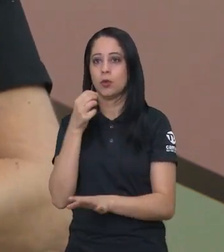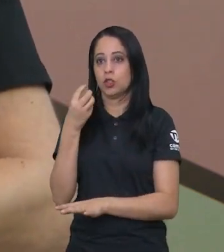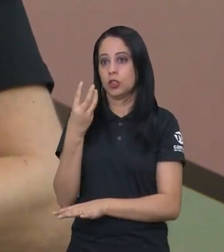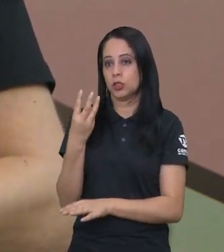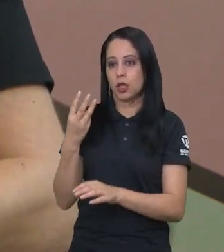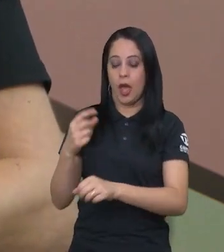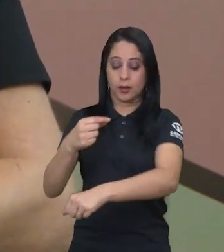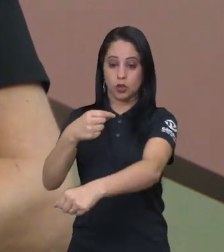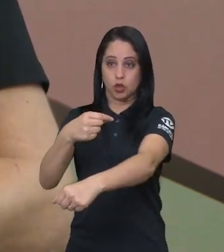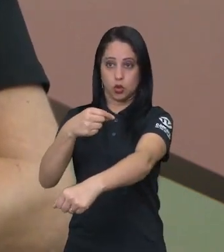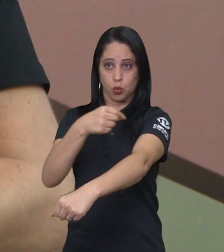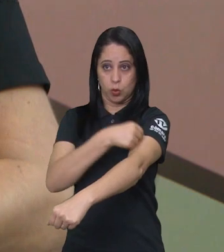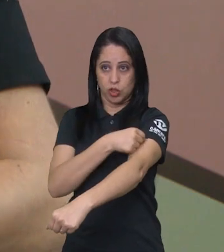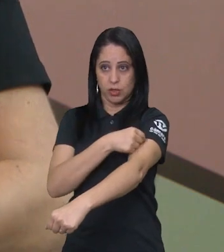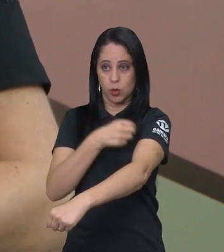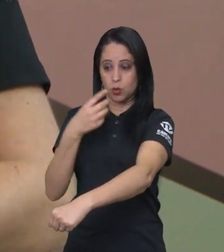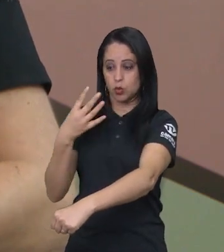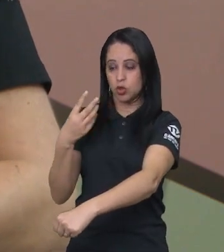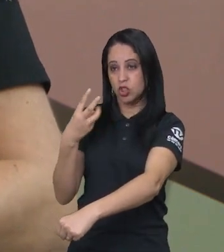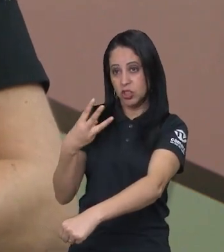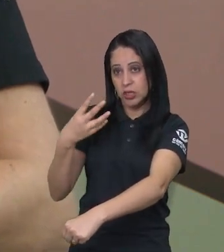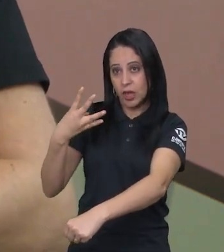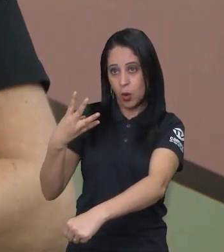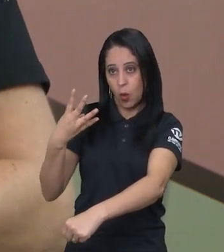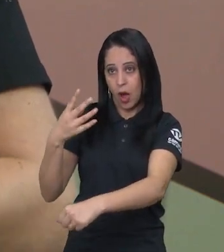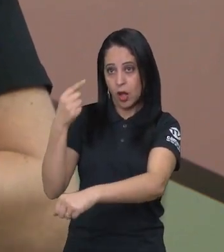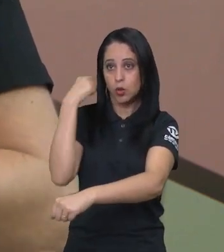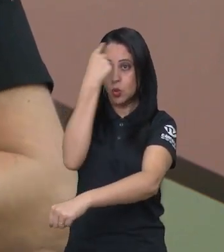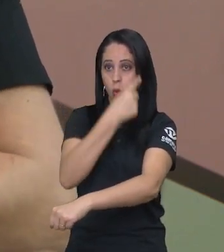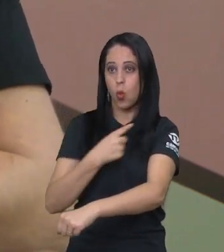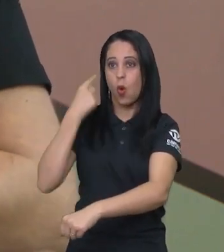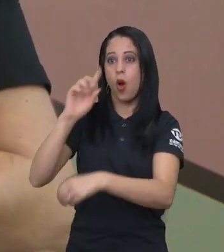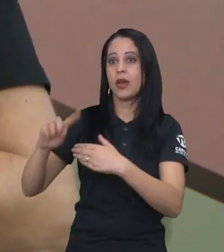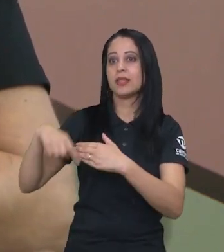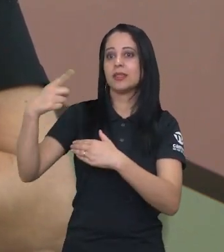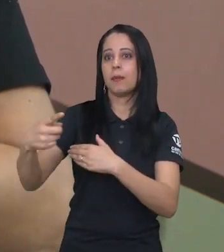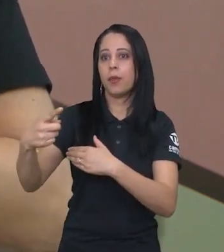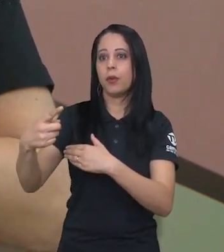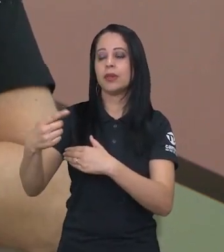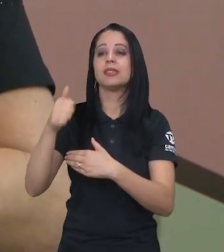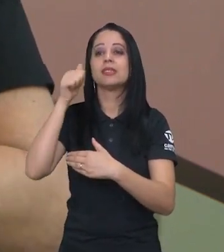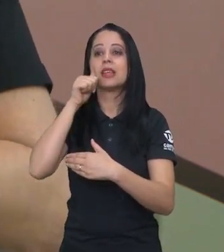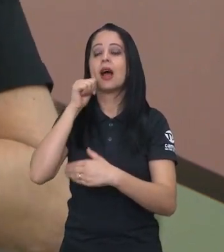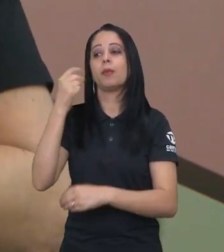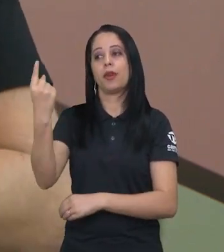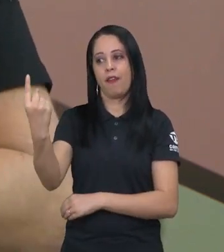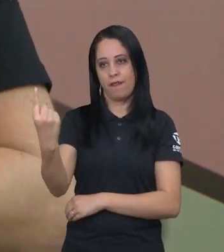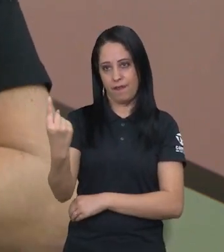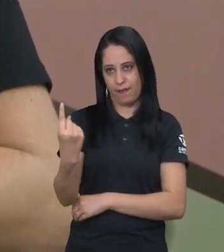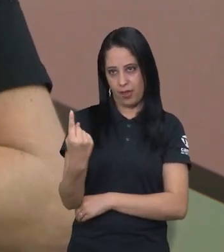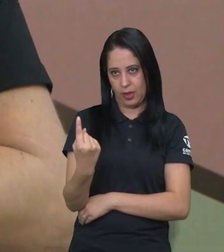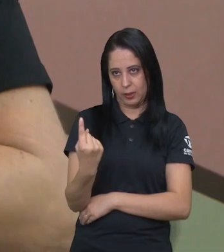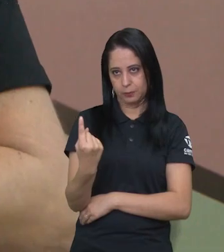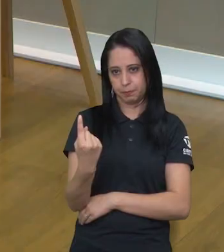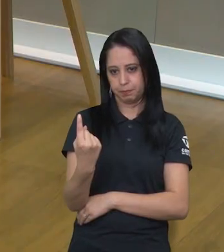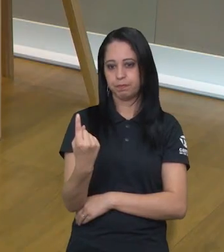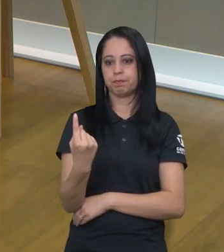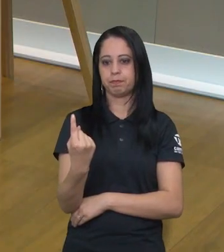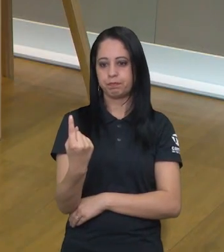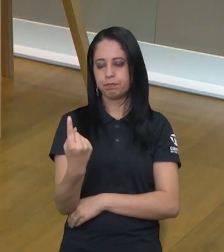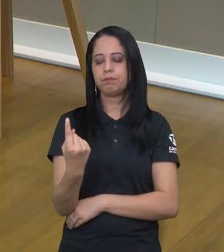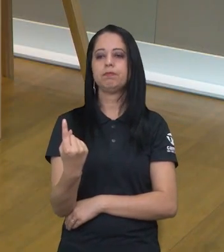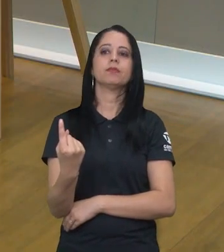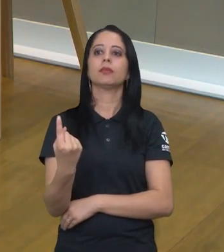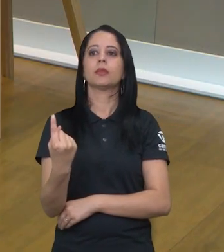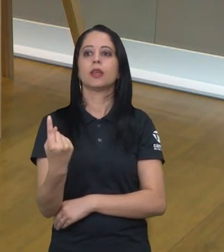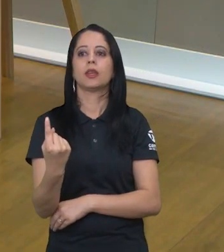36 horas depois dessa injeção, a gente vai fazer a captação desses ovinhos na clínica de reprodução, né? Então